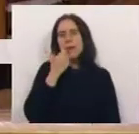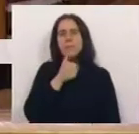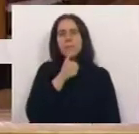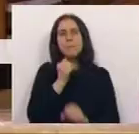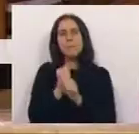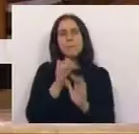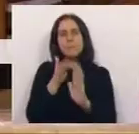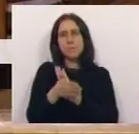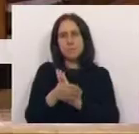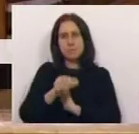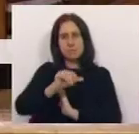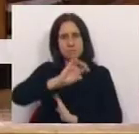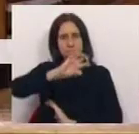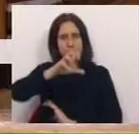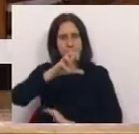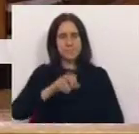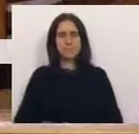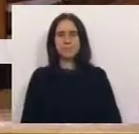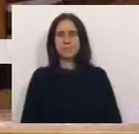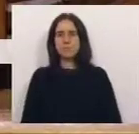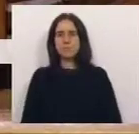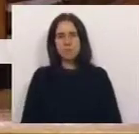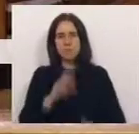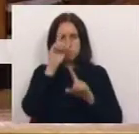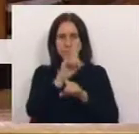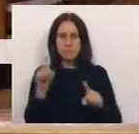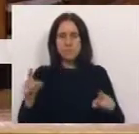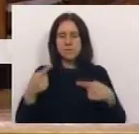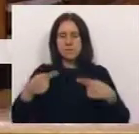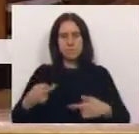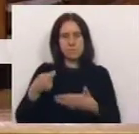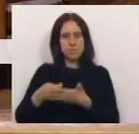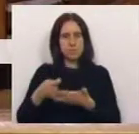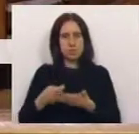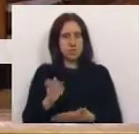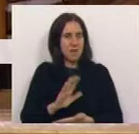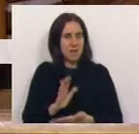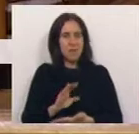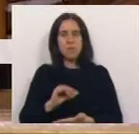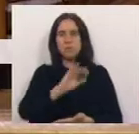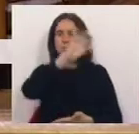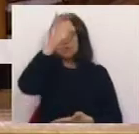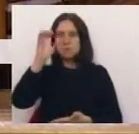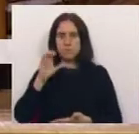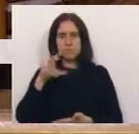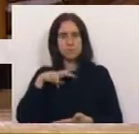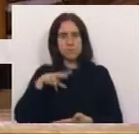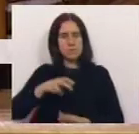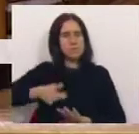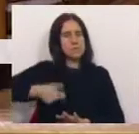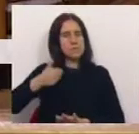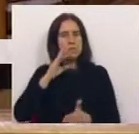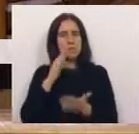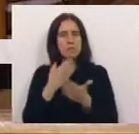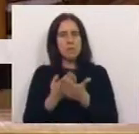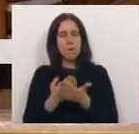emprego e para a região. Como sabemos, a não introdução de portagens em determinadas regiões do país teve como premissa